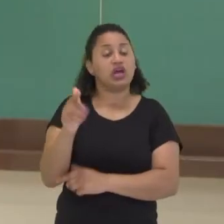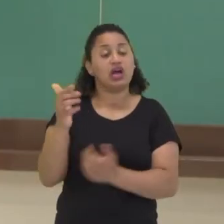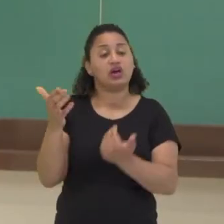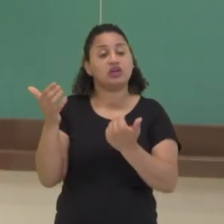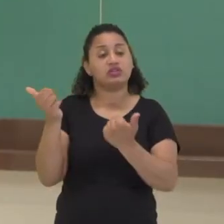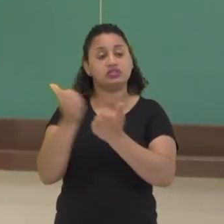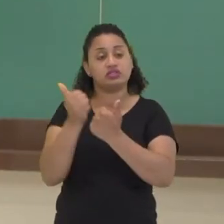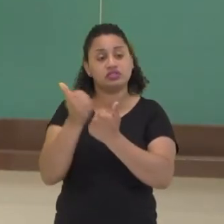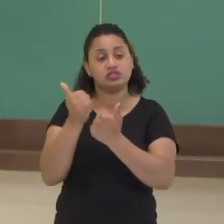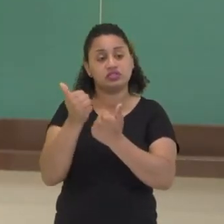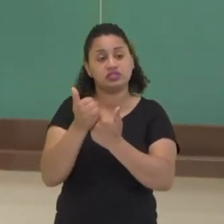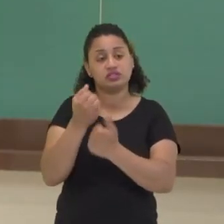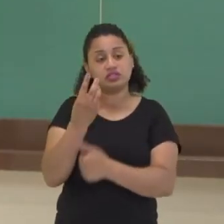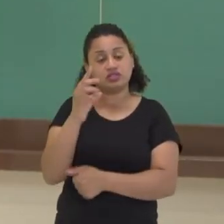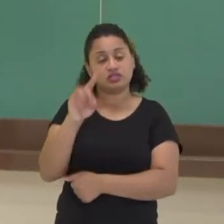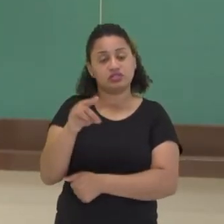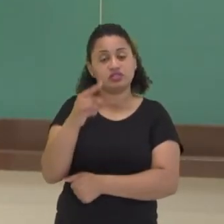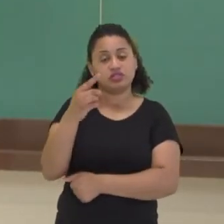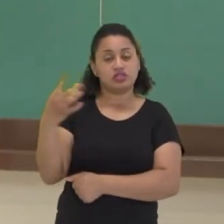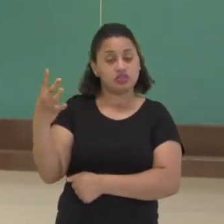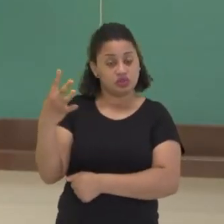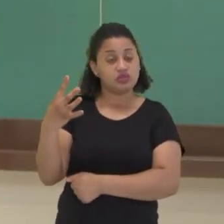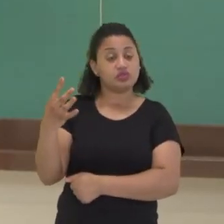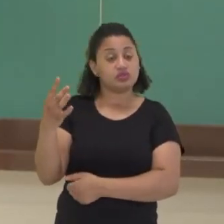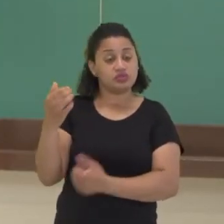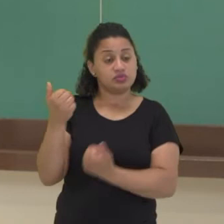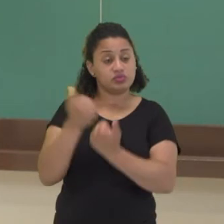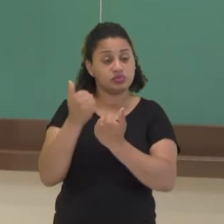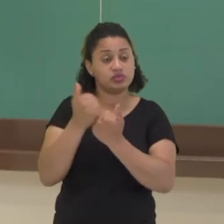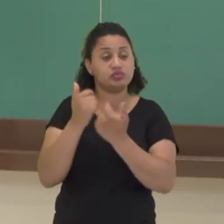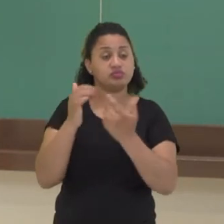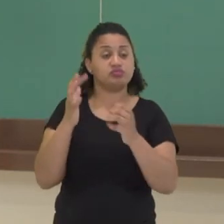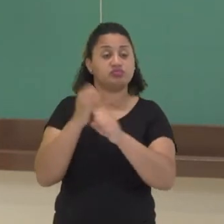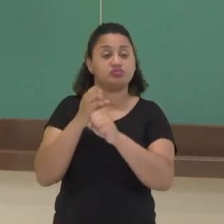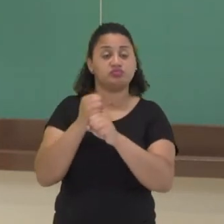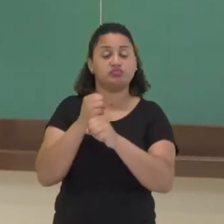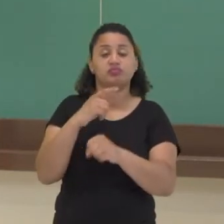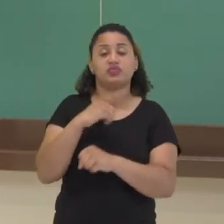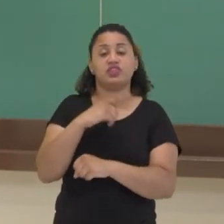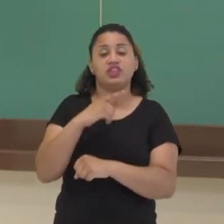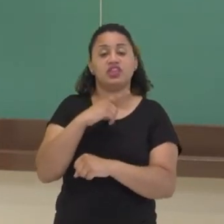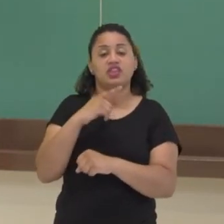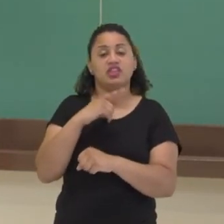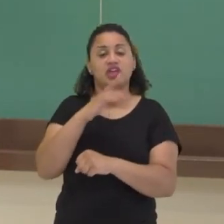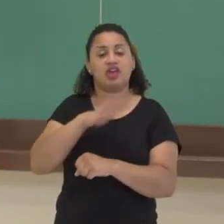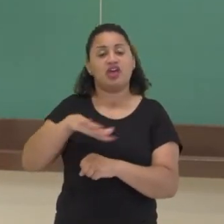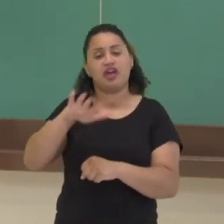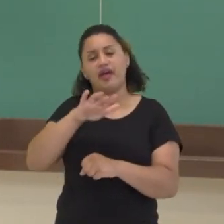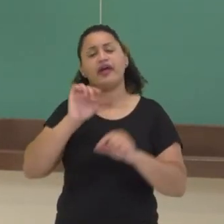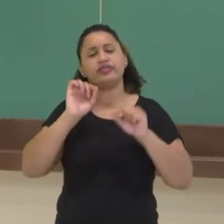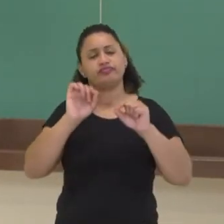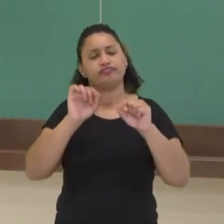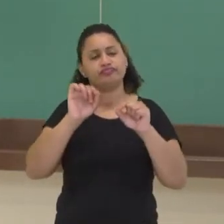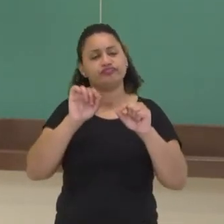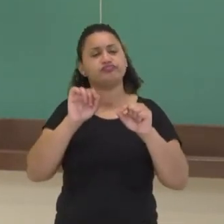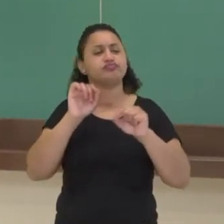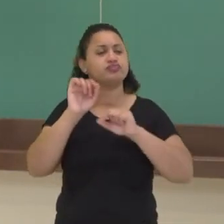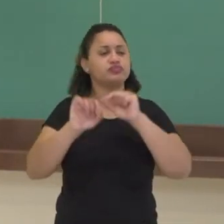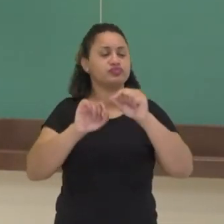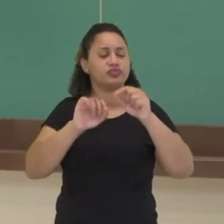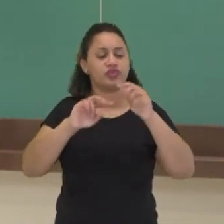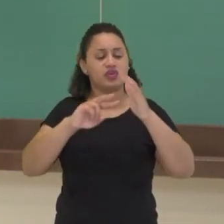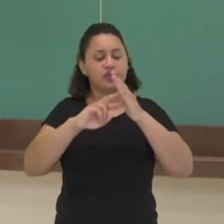o π por 3,14. Então, nesse caso, chegando na área deste setor